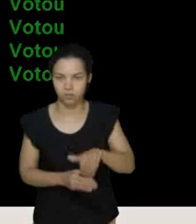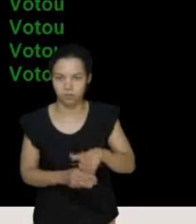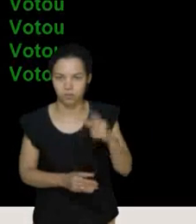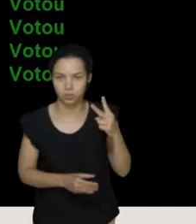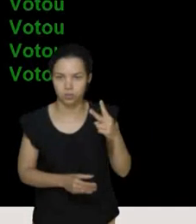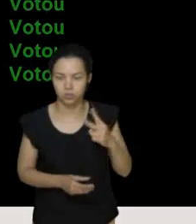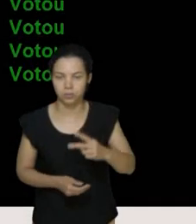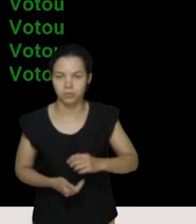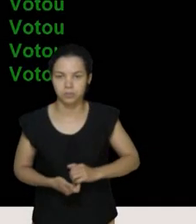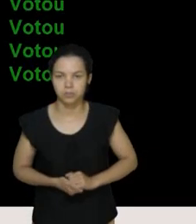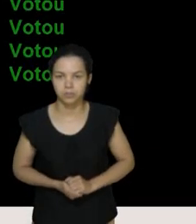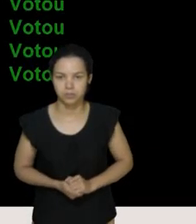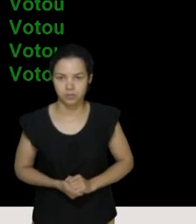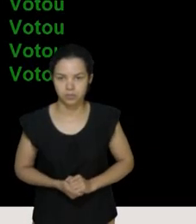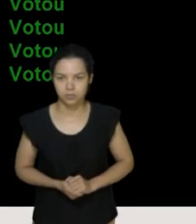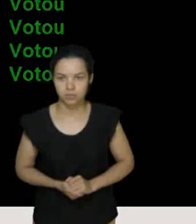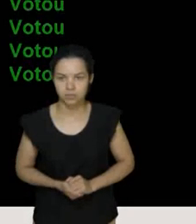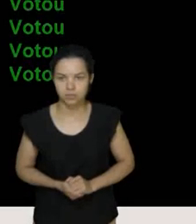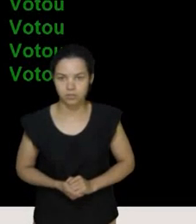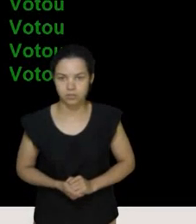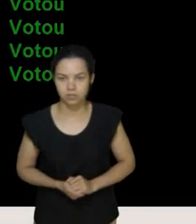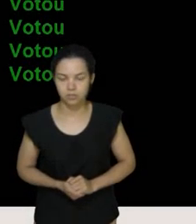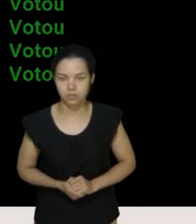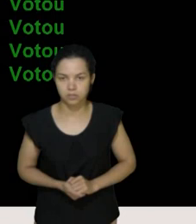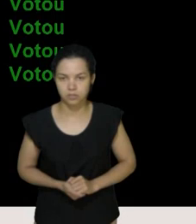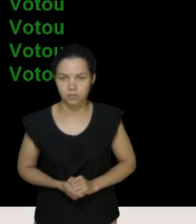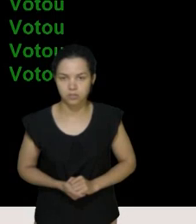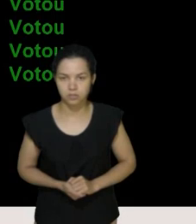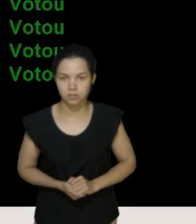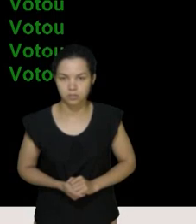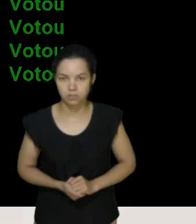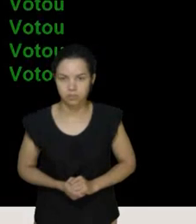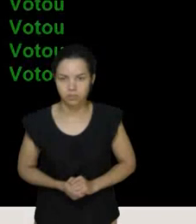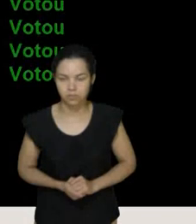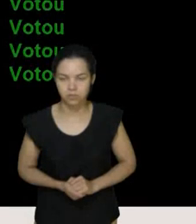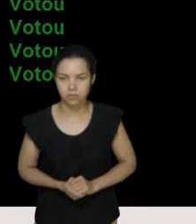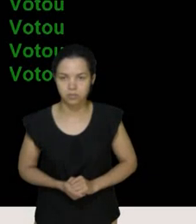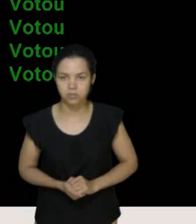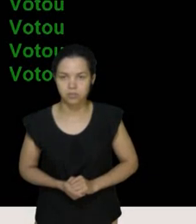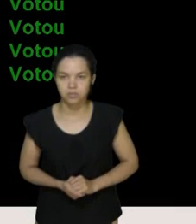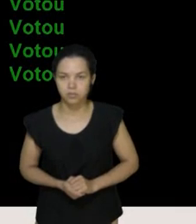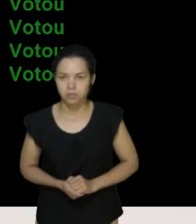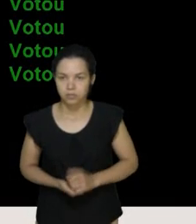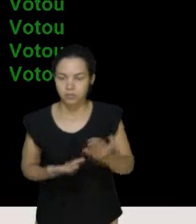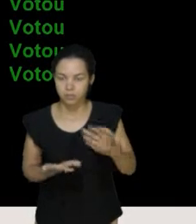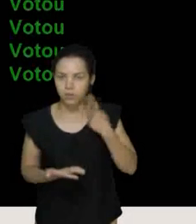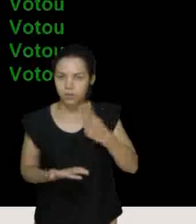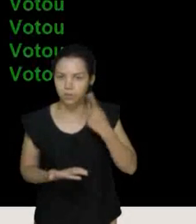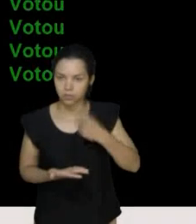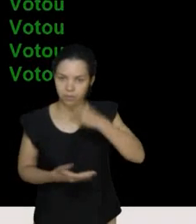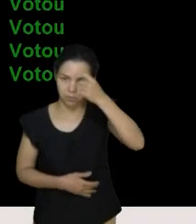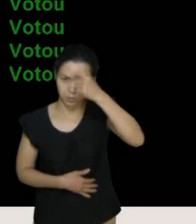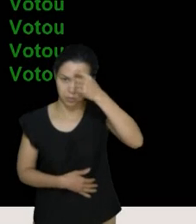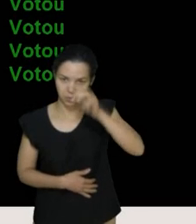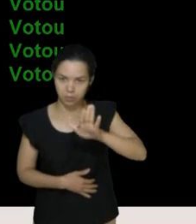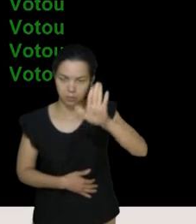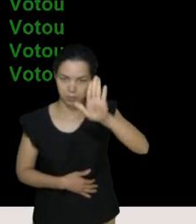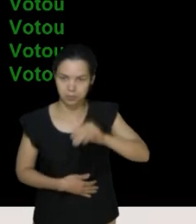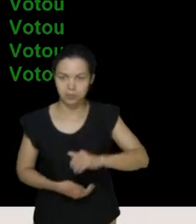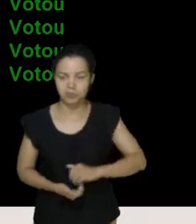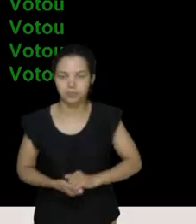PSDB vota 2. Pela ordem, senhor presidente. Pela ordem, deputado Maurício.